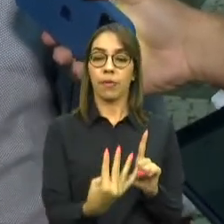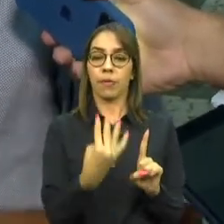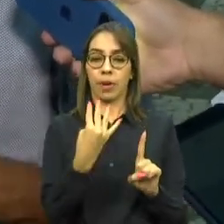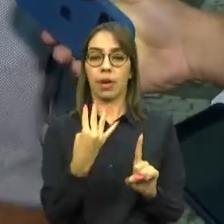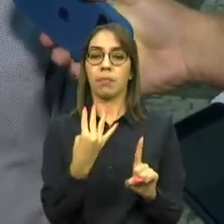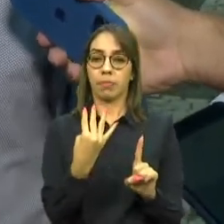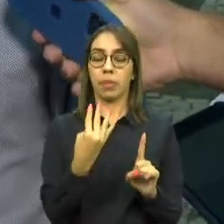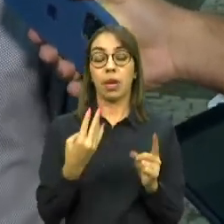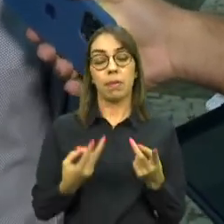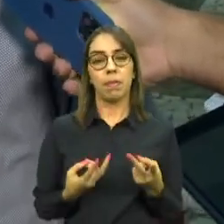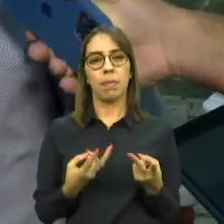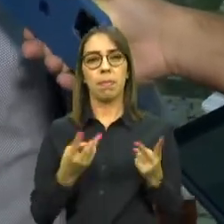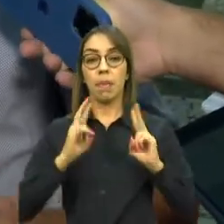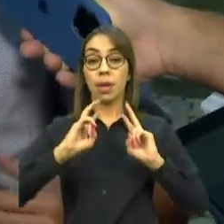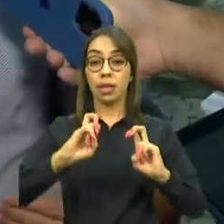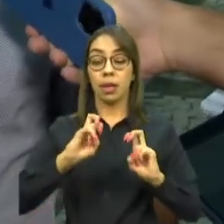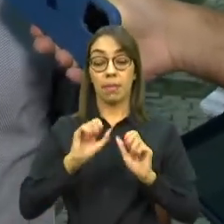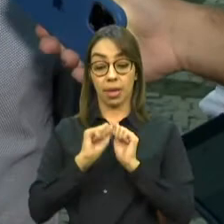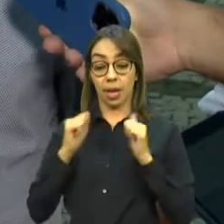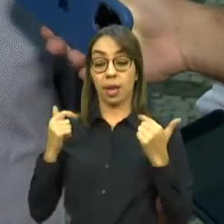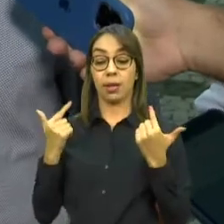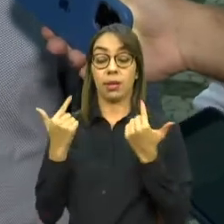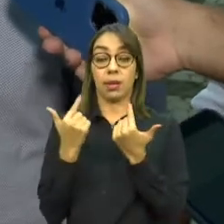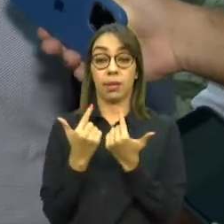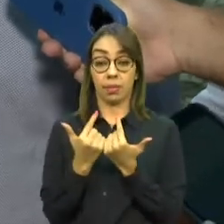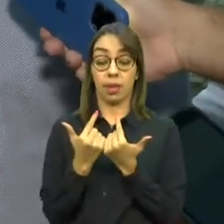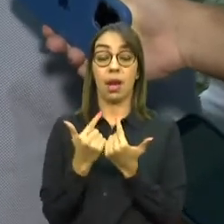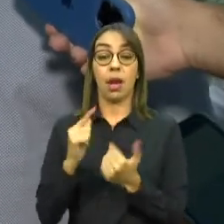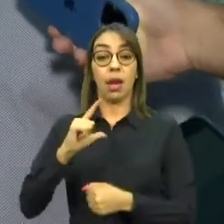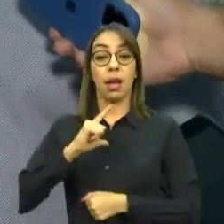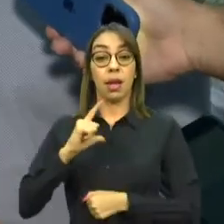a Assembleia Legislativa, através dos seus representantes,